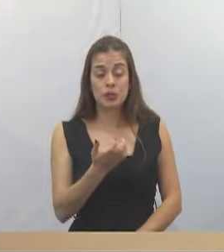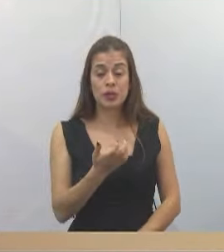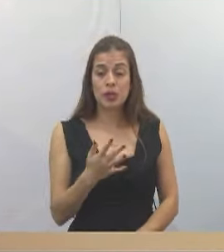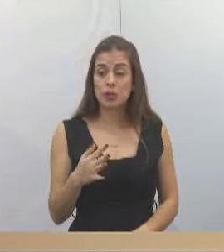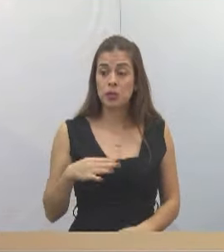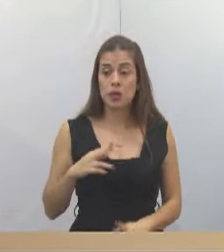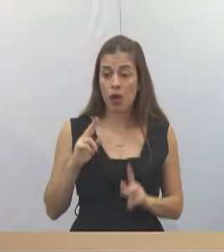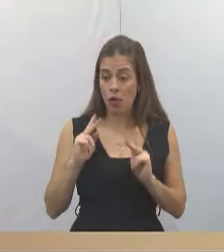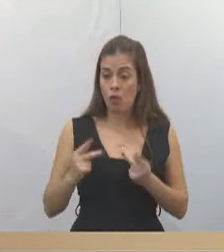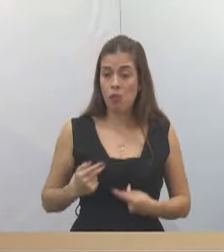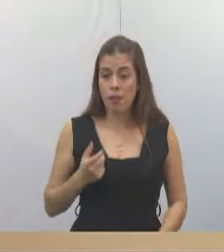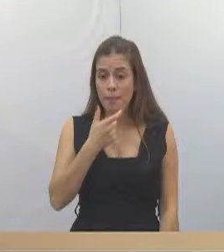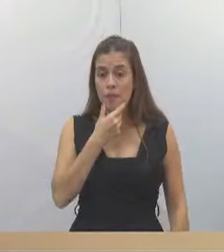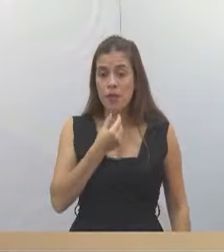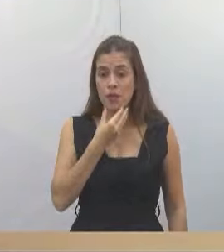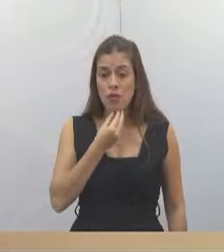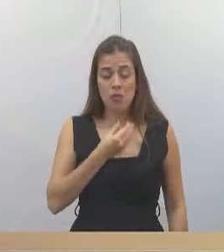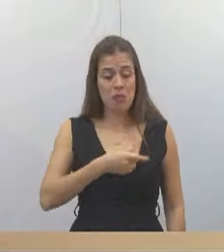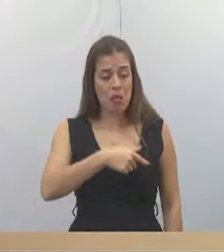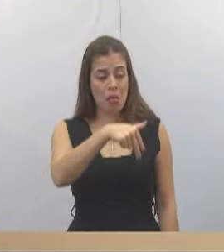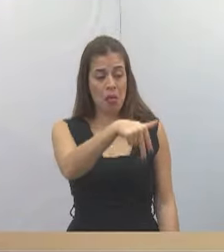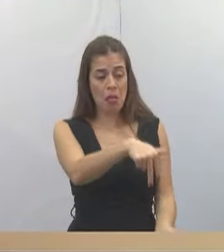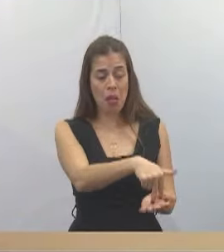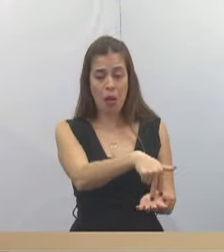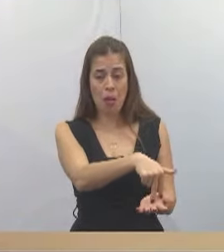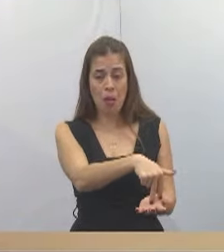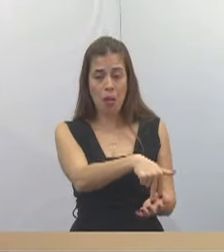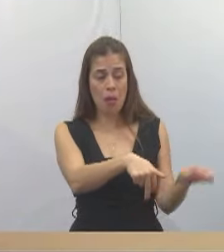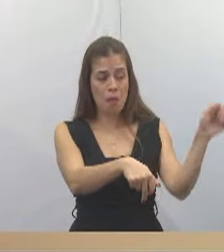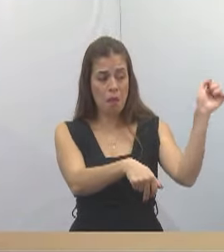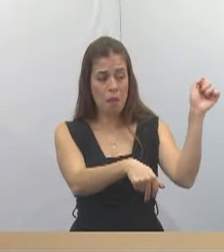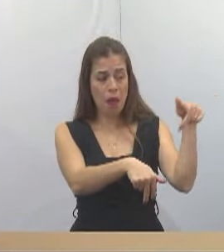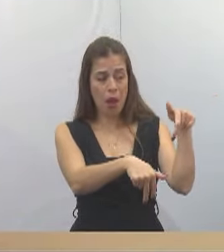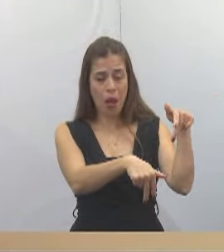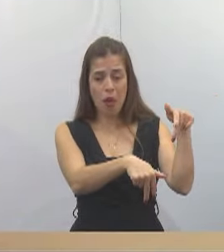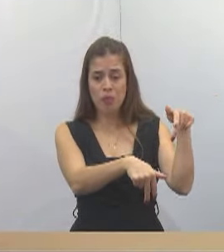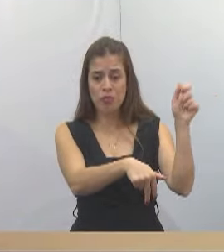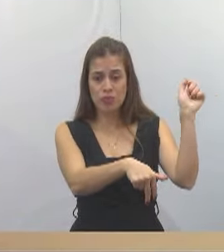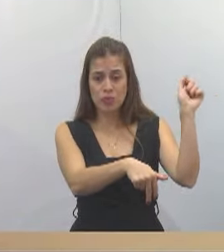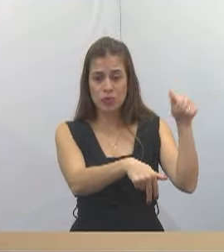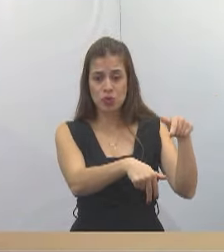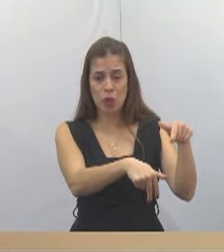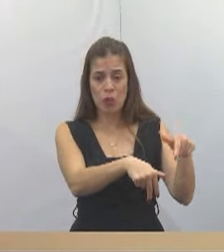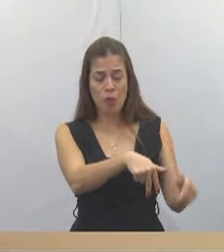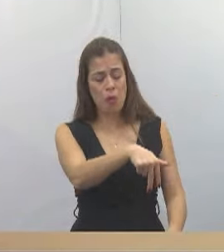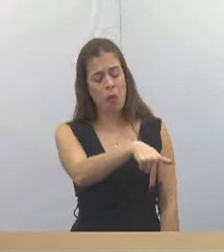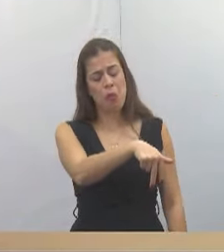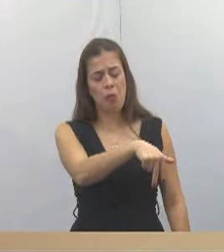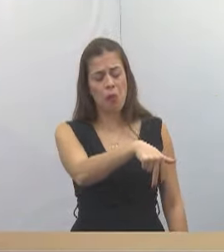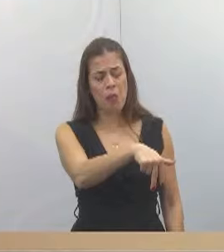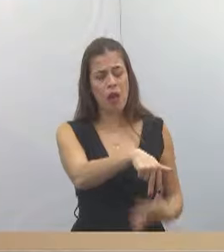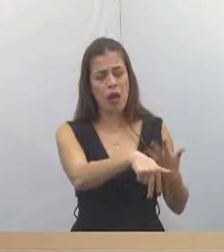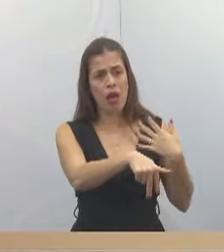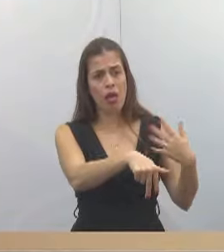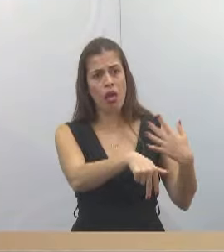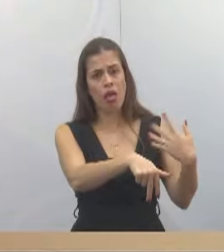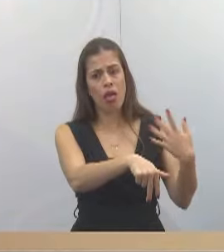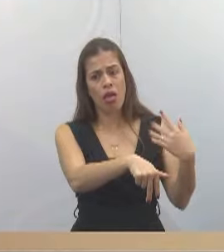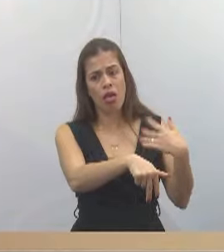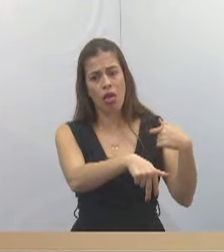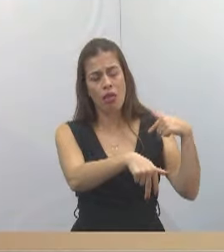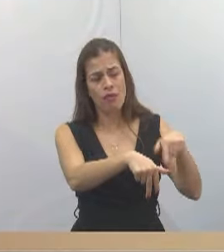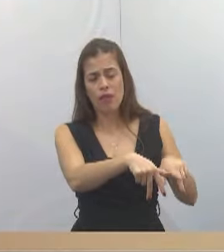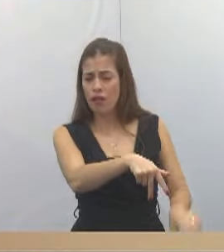ser humano na sacada o tempo todo ali, um ser humano numa sacada, fica lá